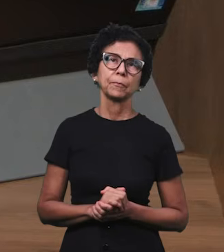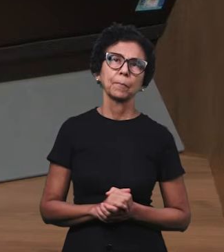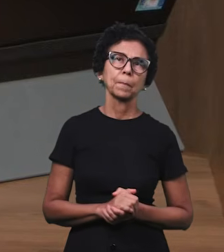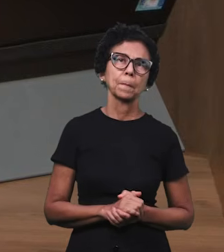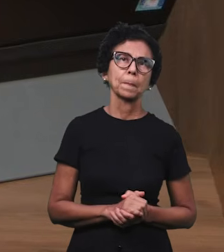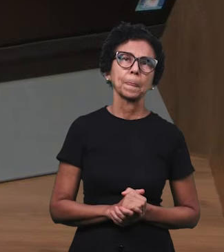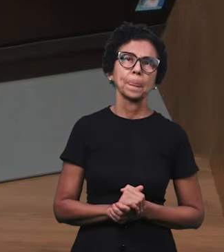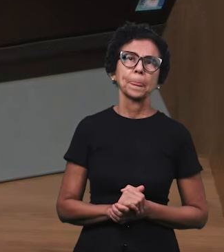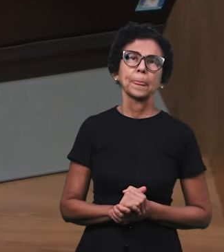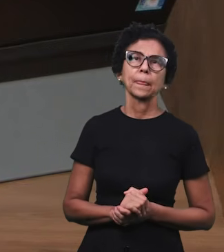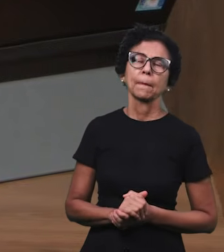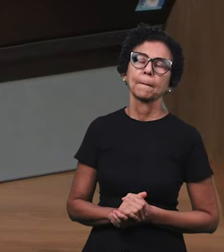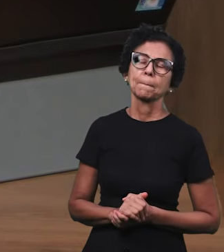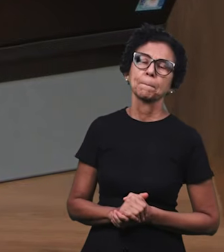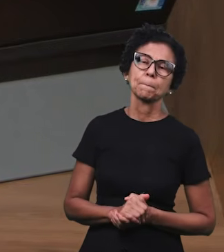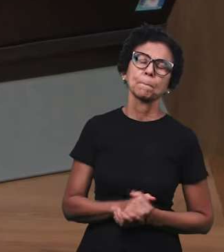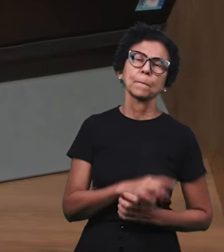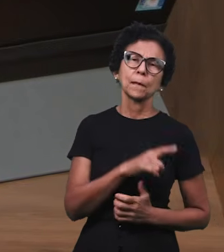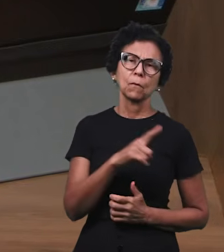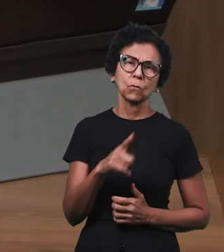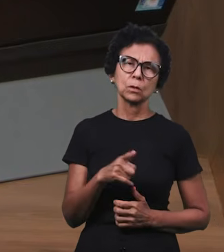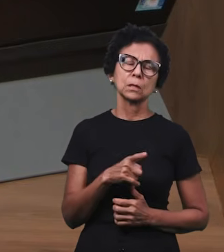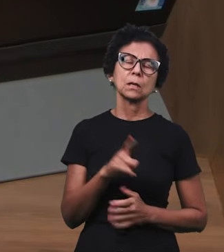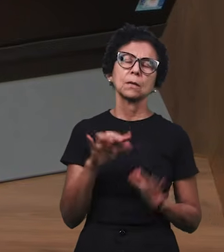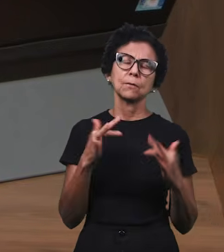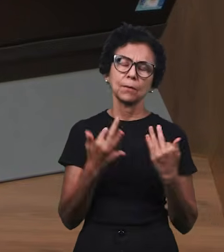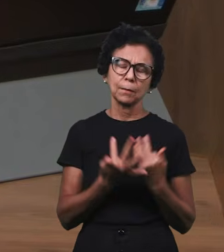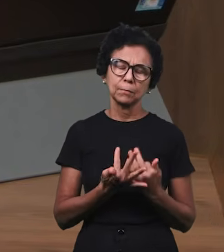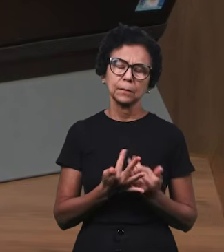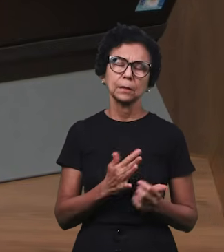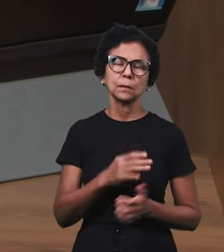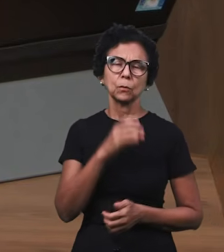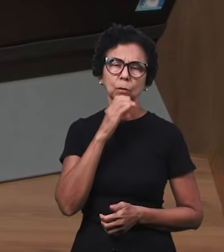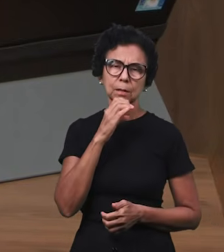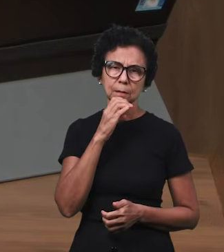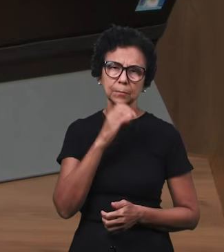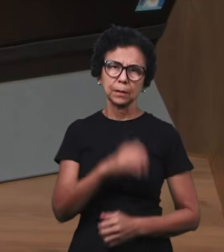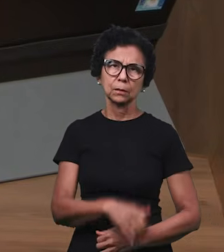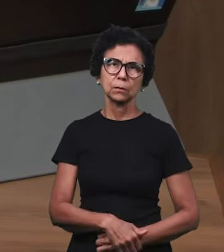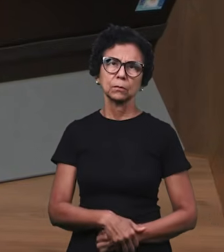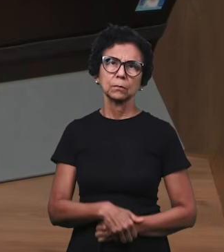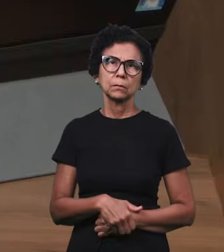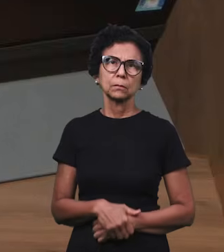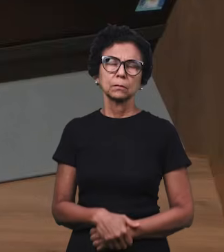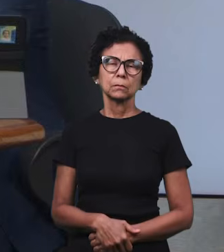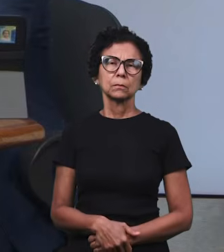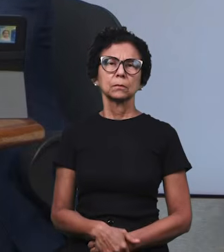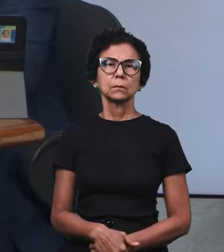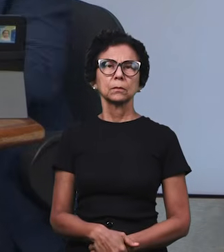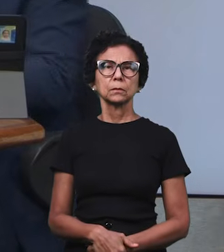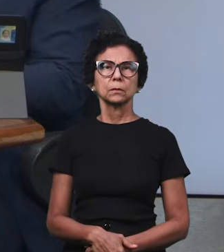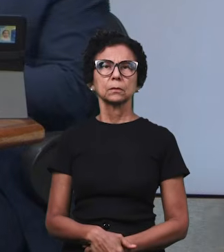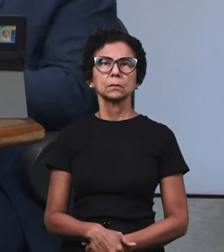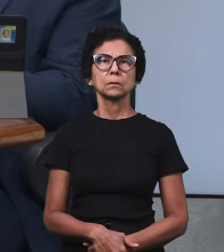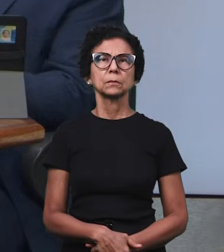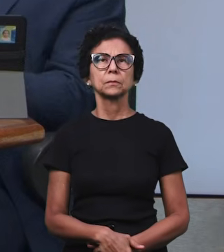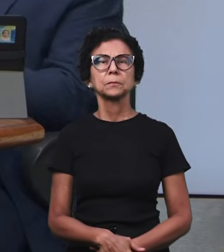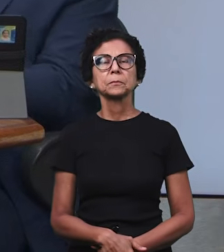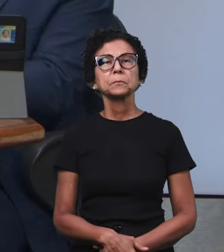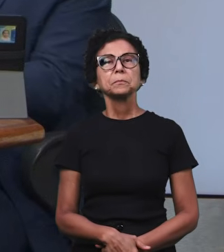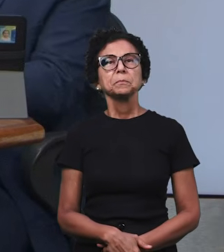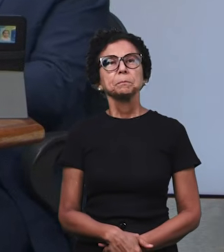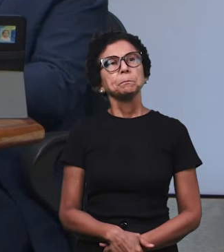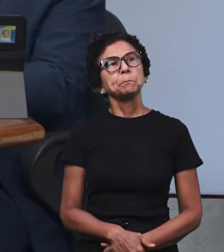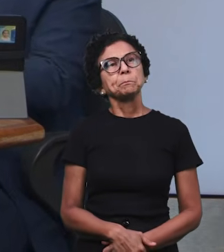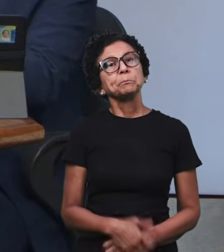Isso daí vai levar conhecimento para você, para sua casa, e isso vai trazer bênção para dentro da sua casa. Mas eu queria chamar a atenção para uma coisa que a